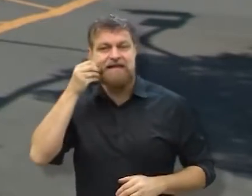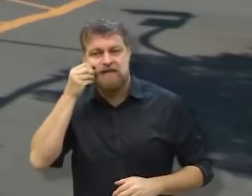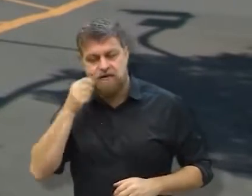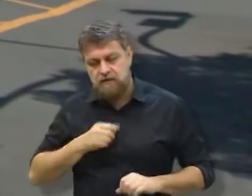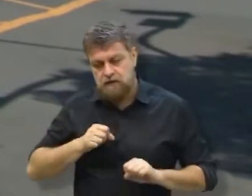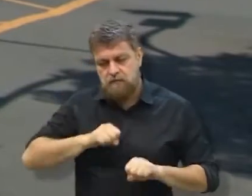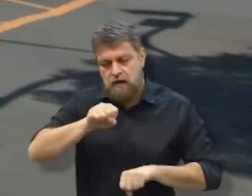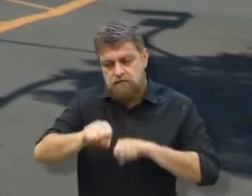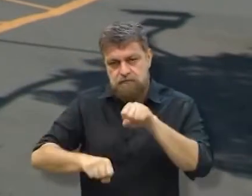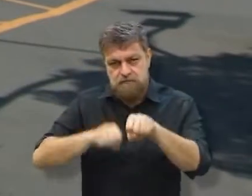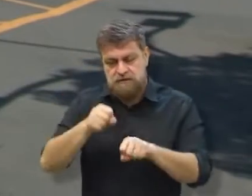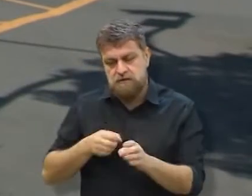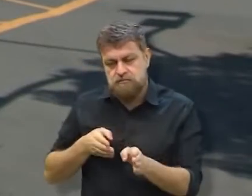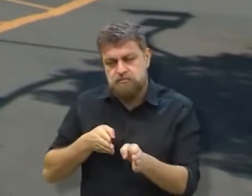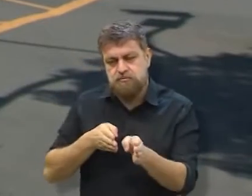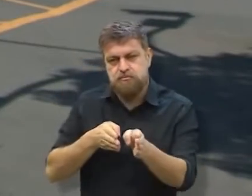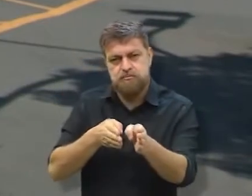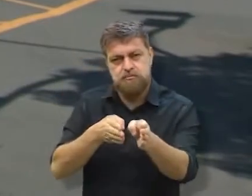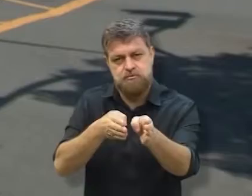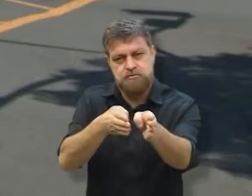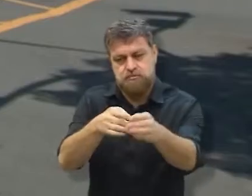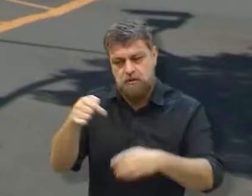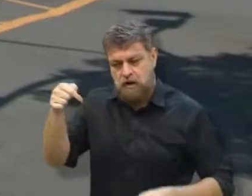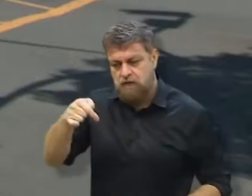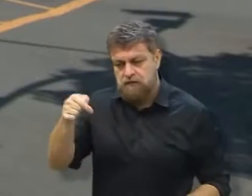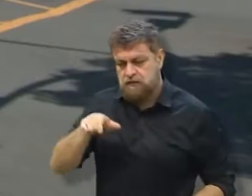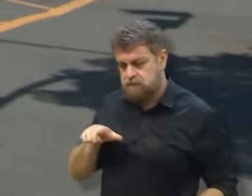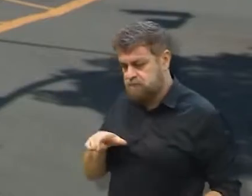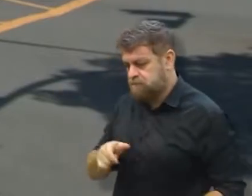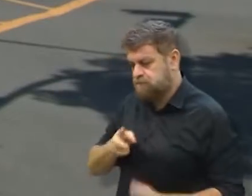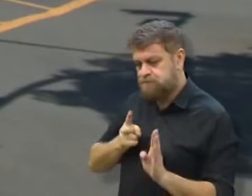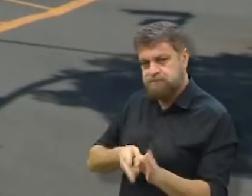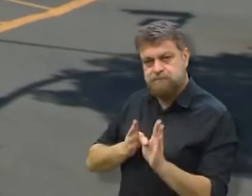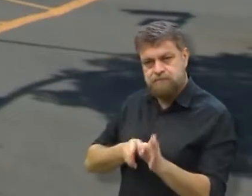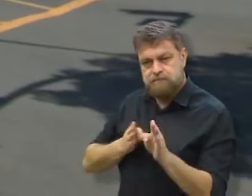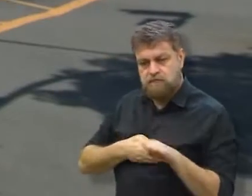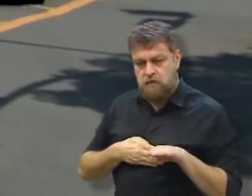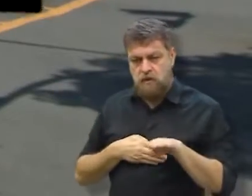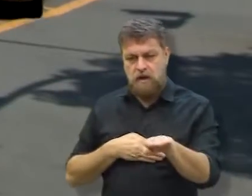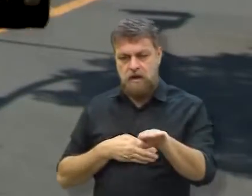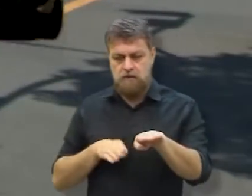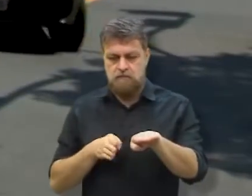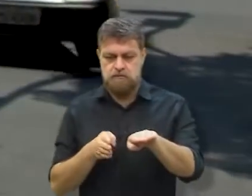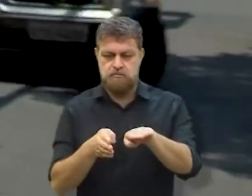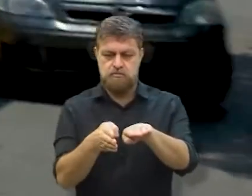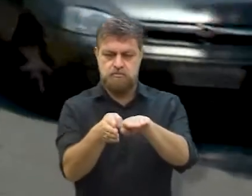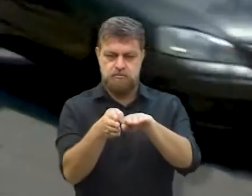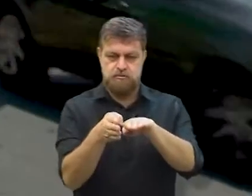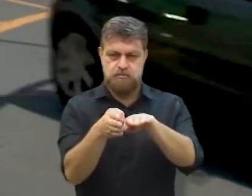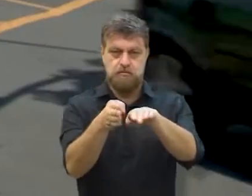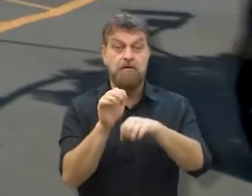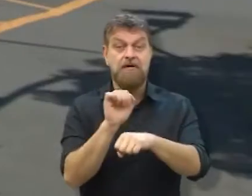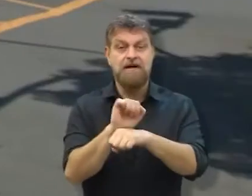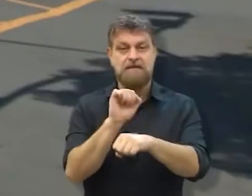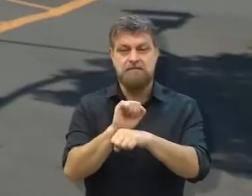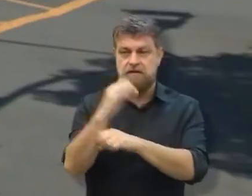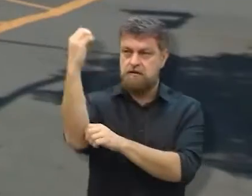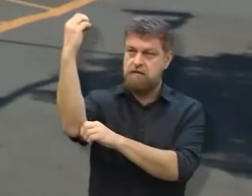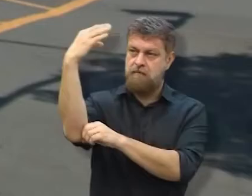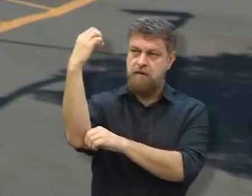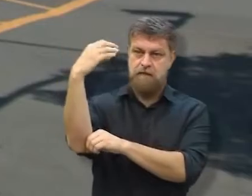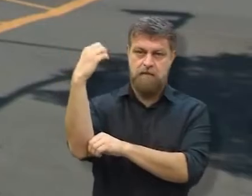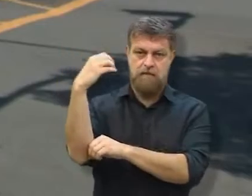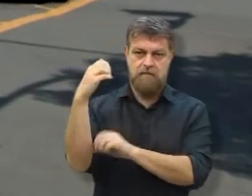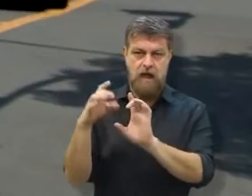demarcado, exclusivo para motociclistas, que ficariam posicionados na frente dos carros, enquanto aguardariam